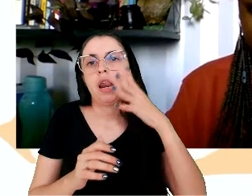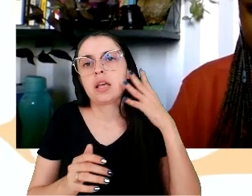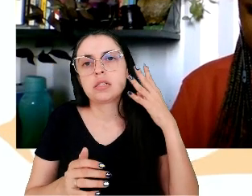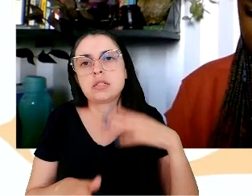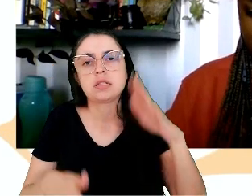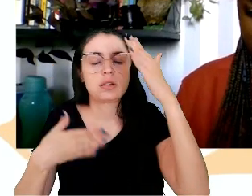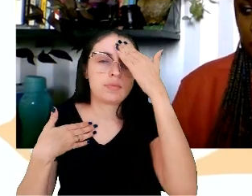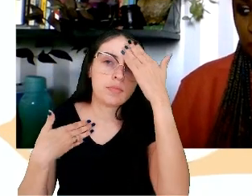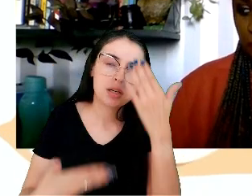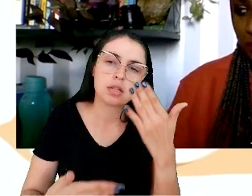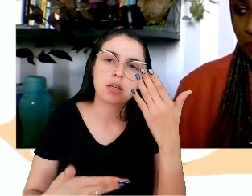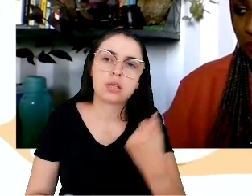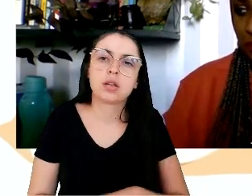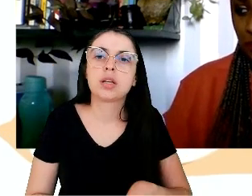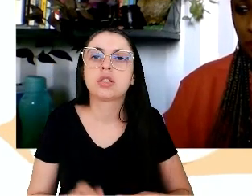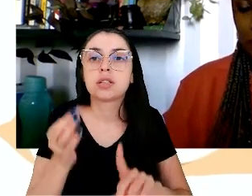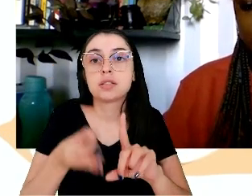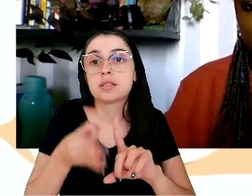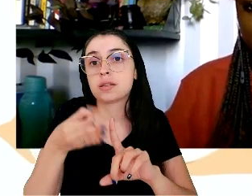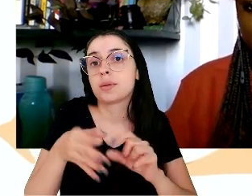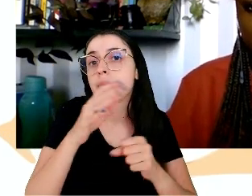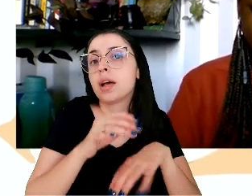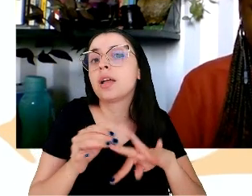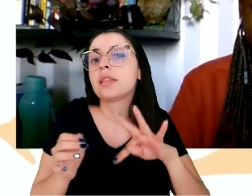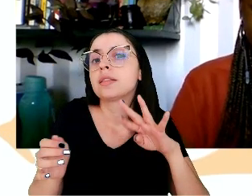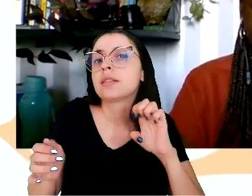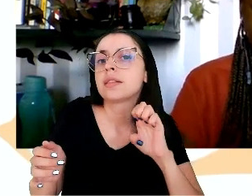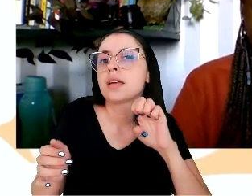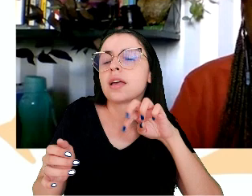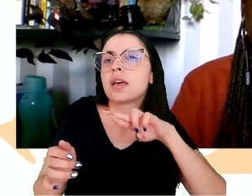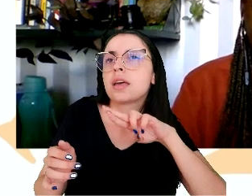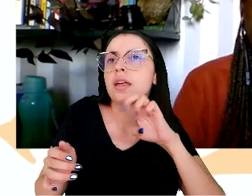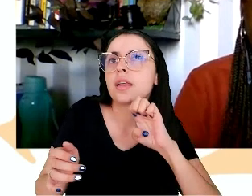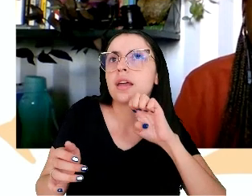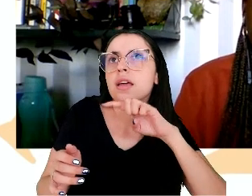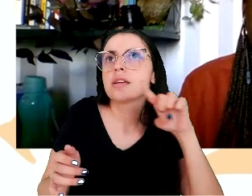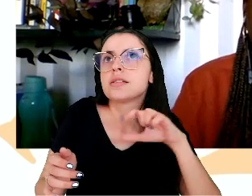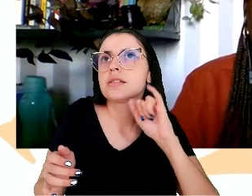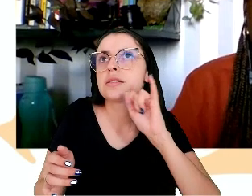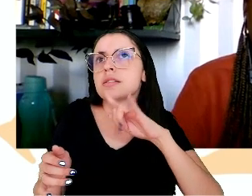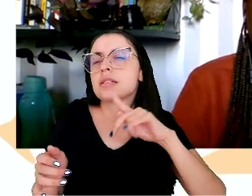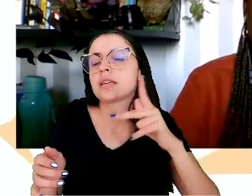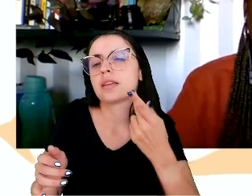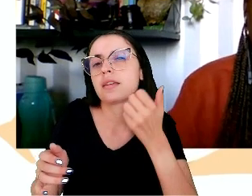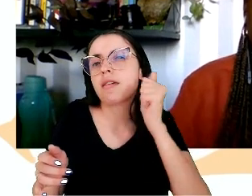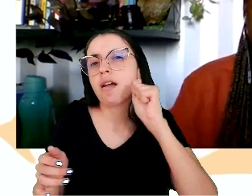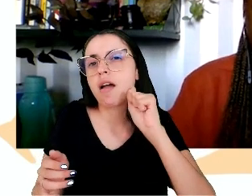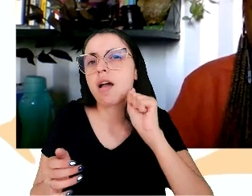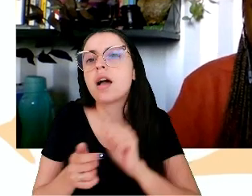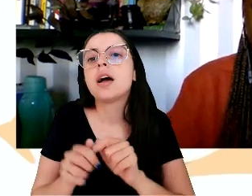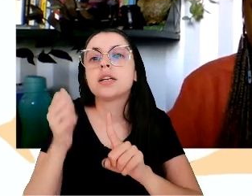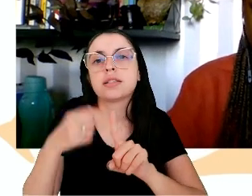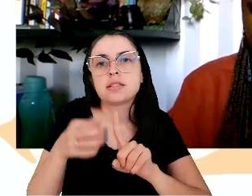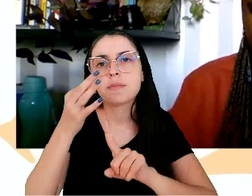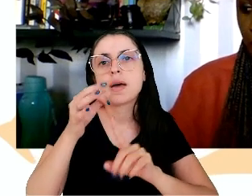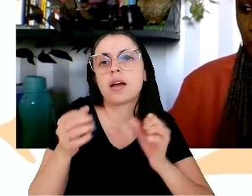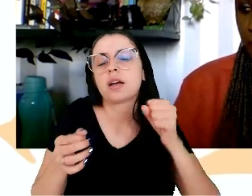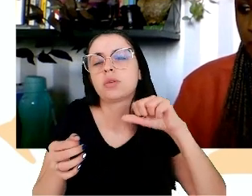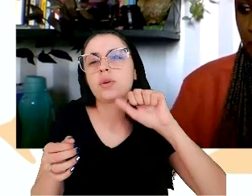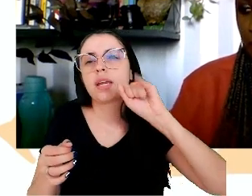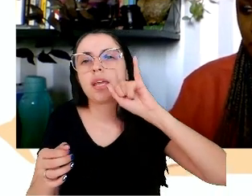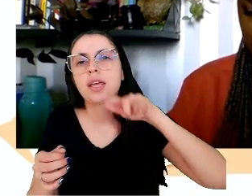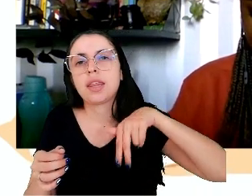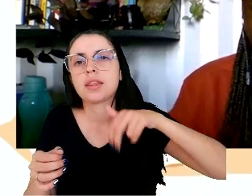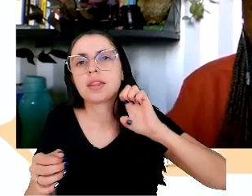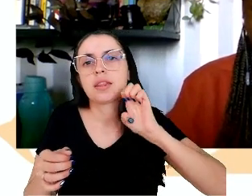Agradeço especialmente a desembargadora federal Terezinha Caserta, a desembargadora federal Inês Virgínia, e eu gostaria de saber se